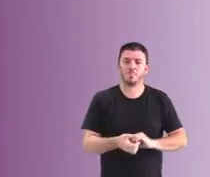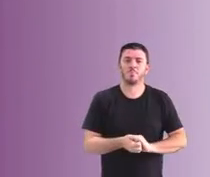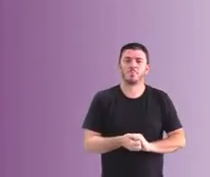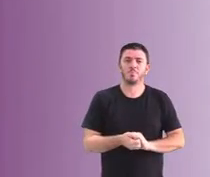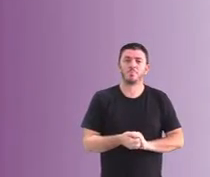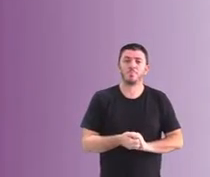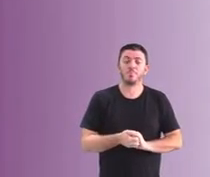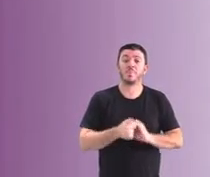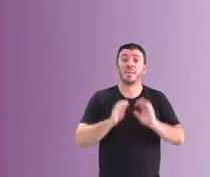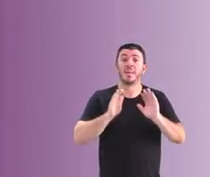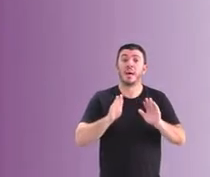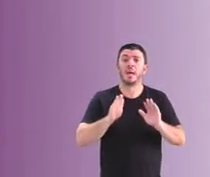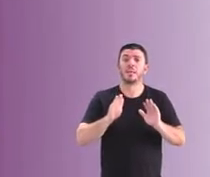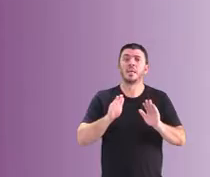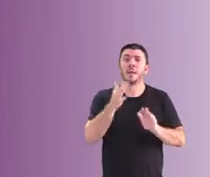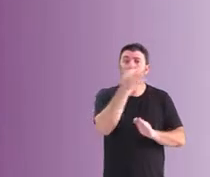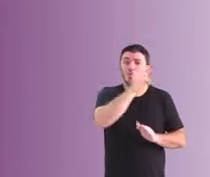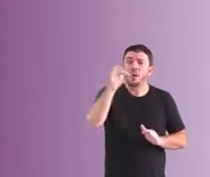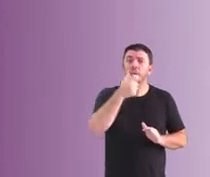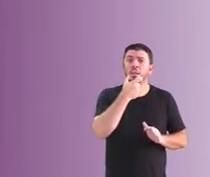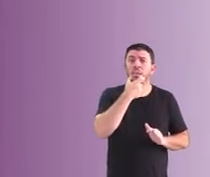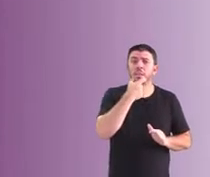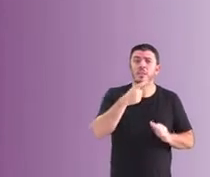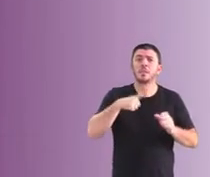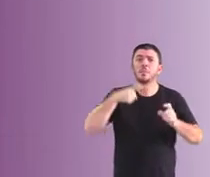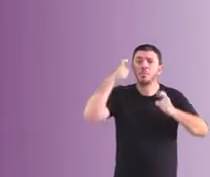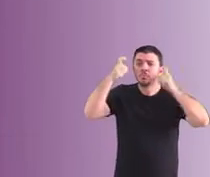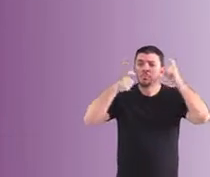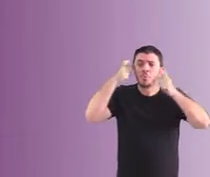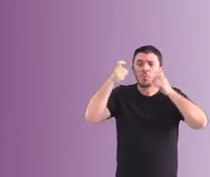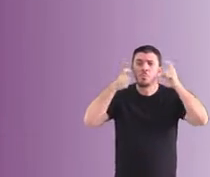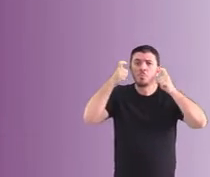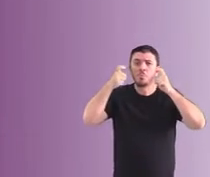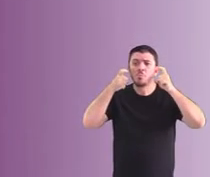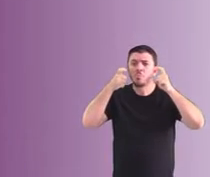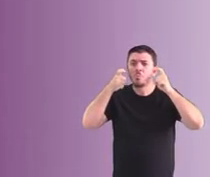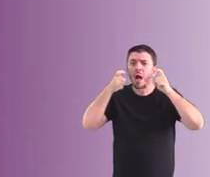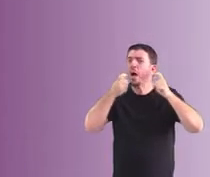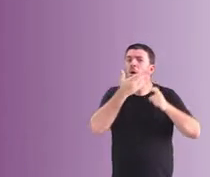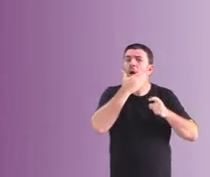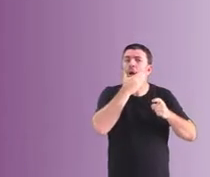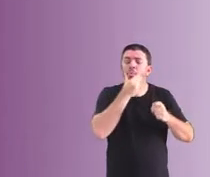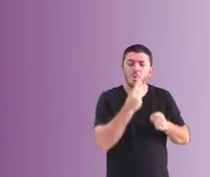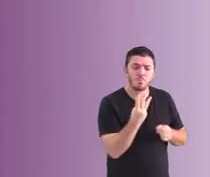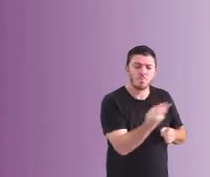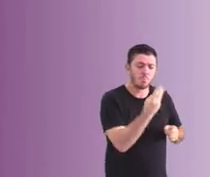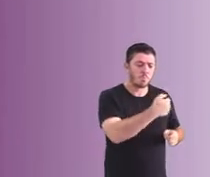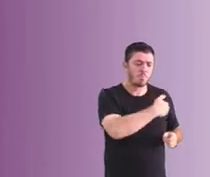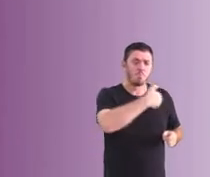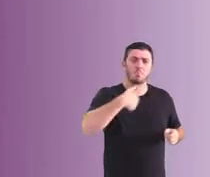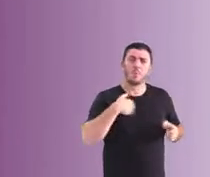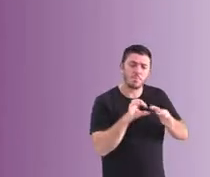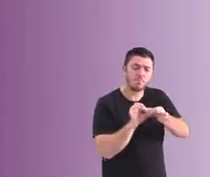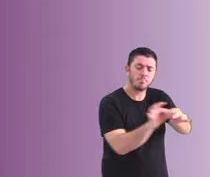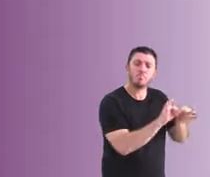Preocupados com o avanço de Hitler, França e Grã-Bretanha assinaram um acordo com a Polônia, prometendo-lhe assistência para